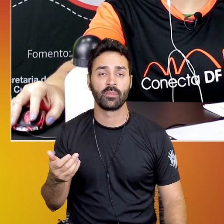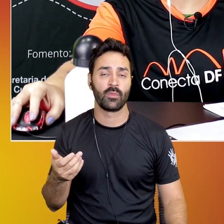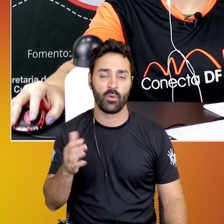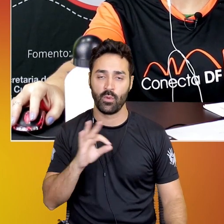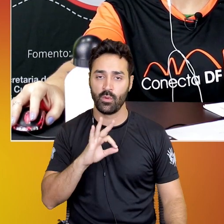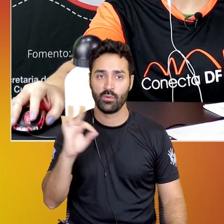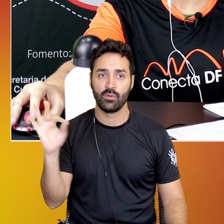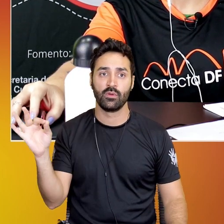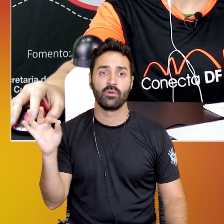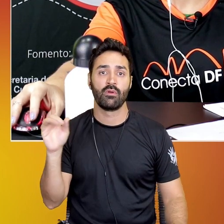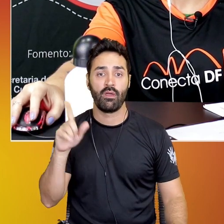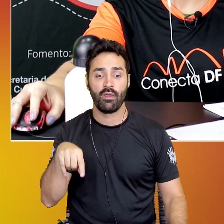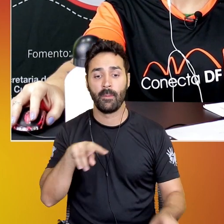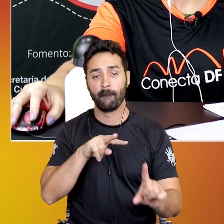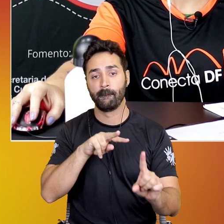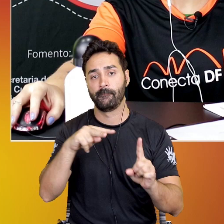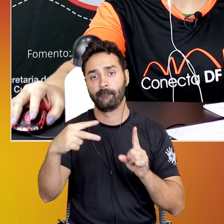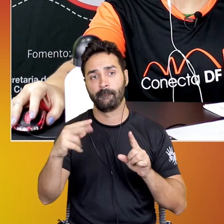Excelente.